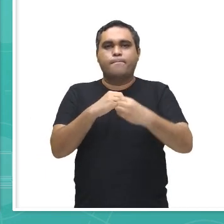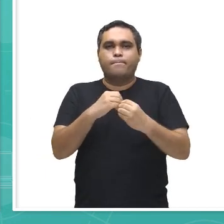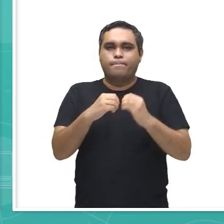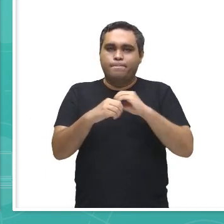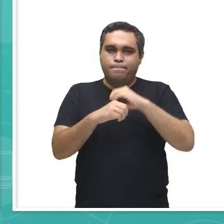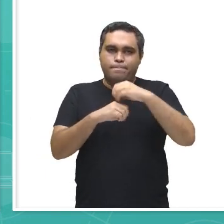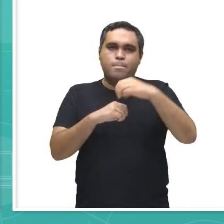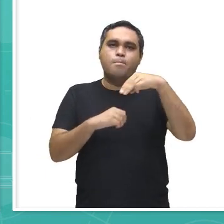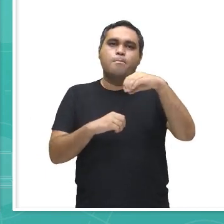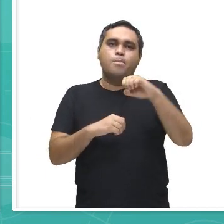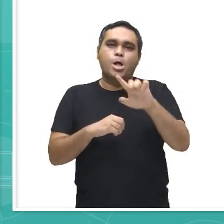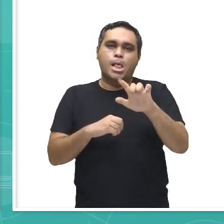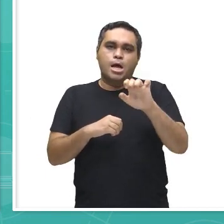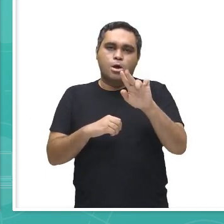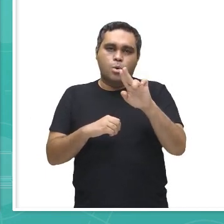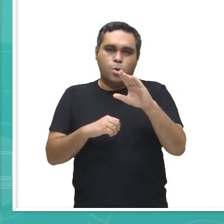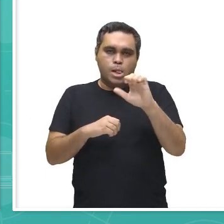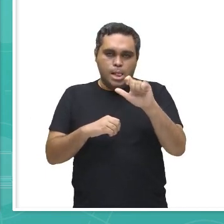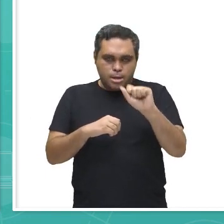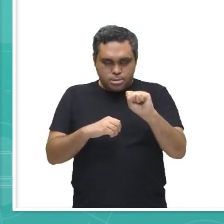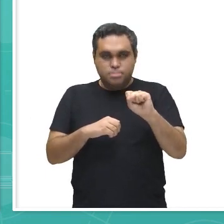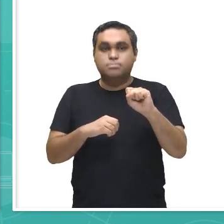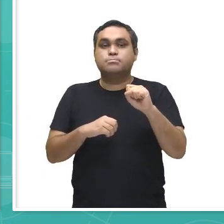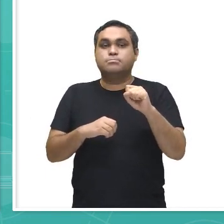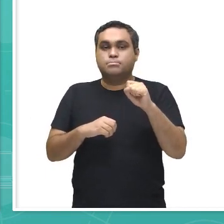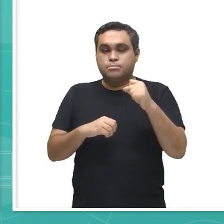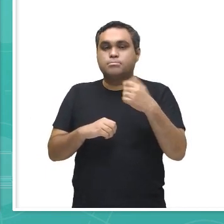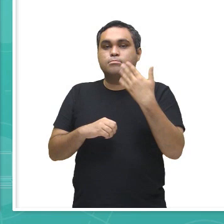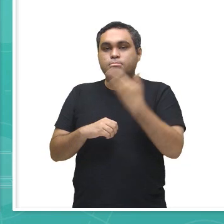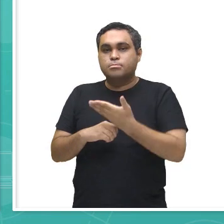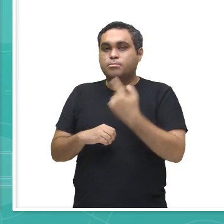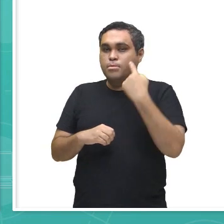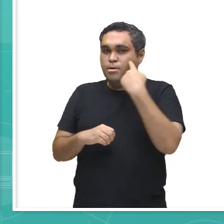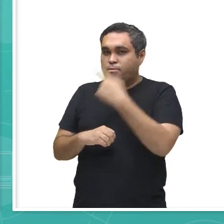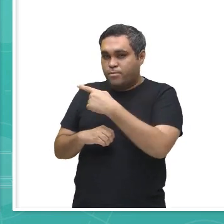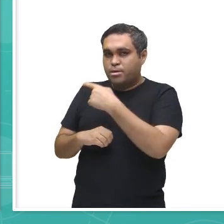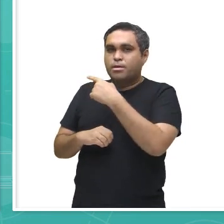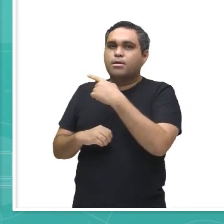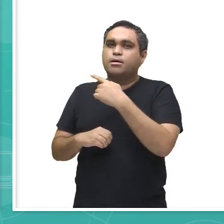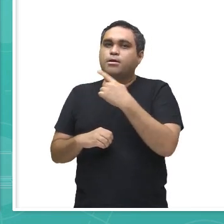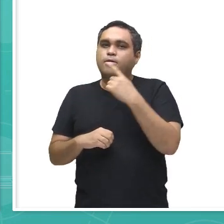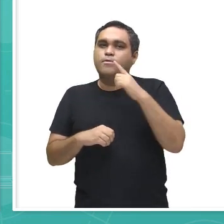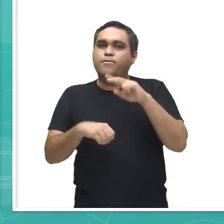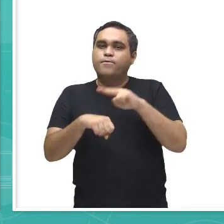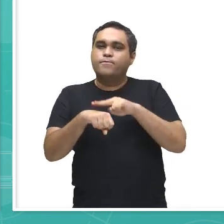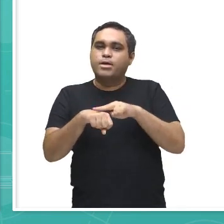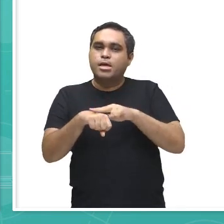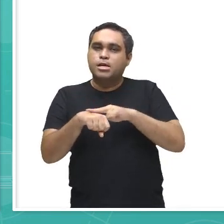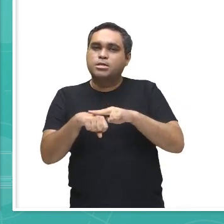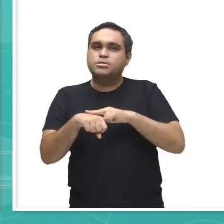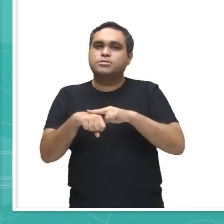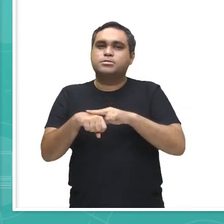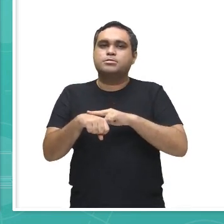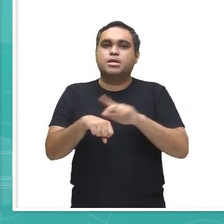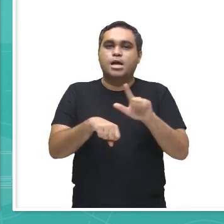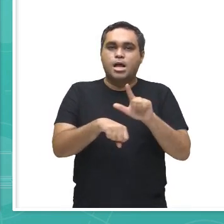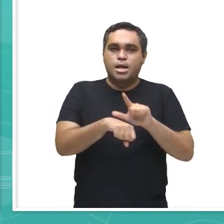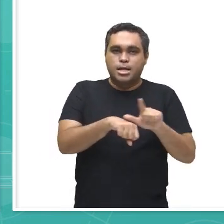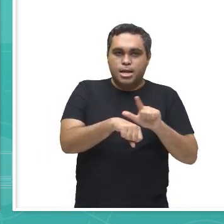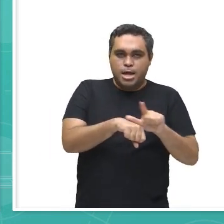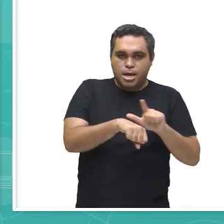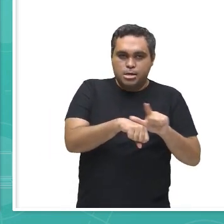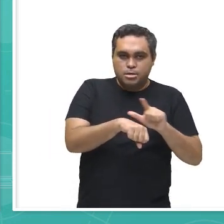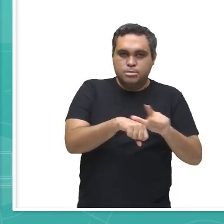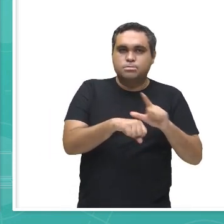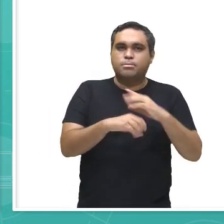bolinhas verdes e bolinhas lilás para fazer essa representação, né? Então, para a composição do sal, eu tenho o cloro